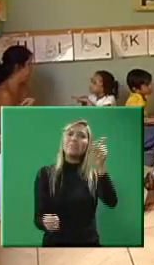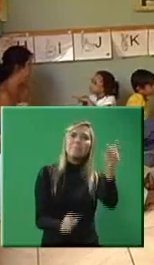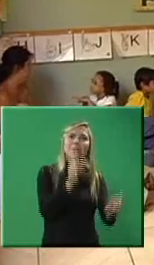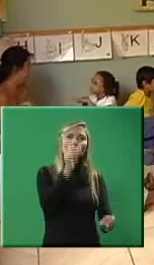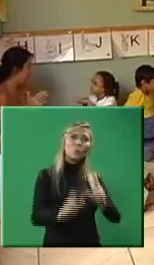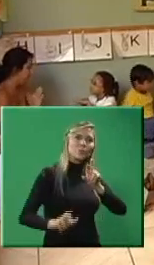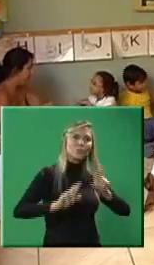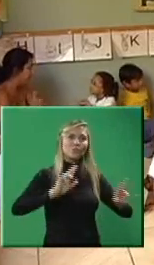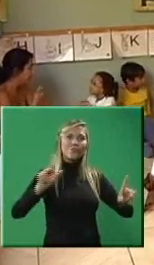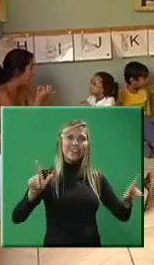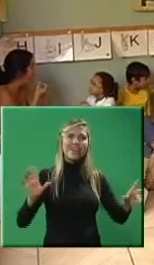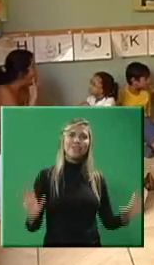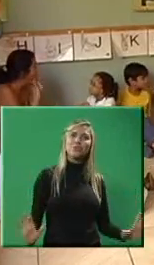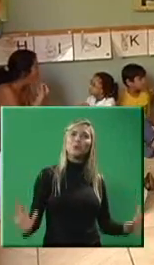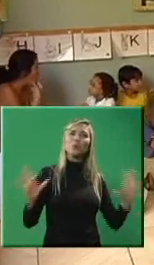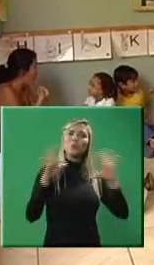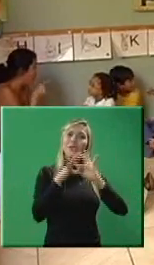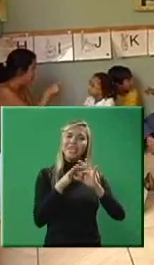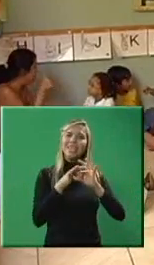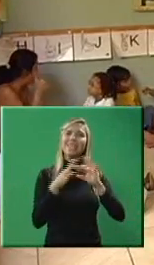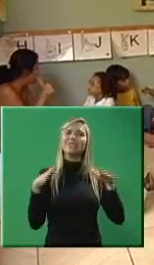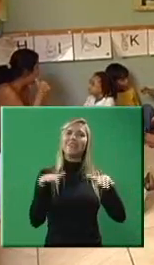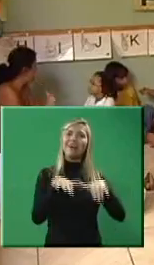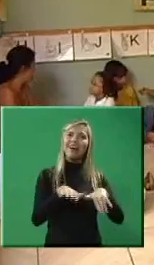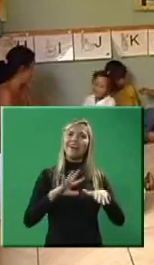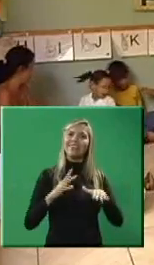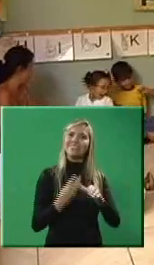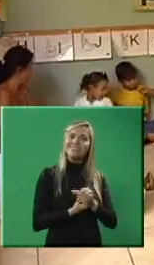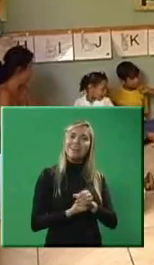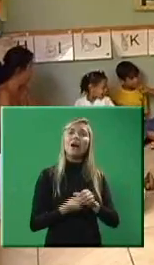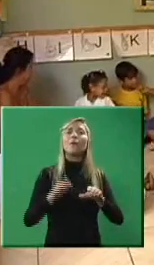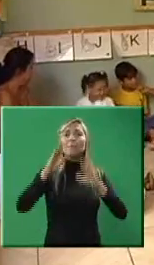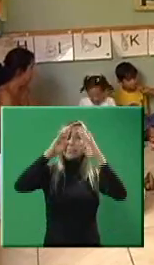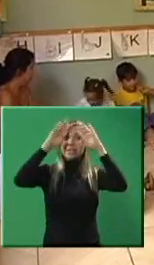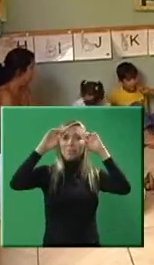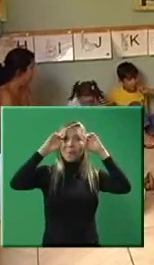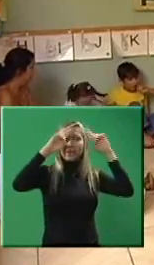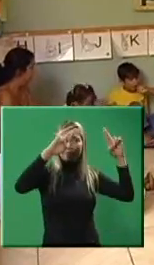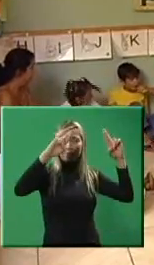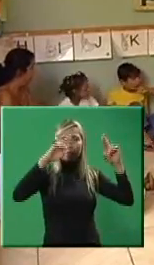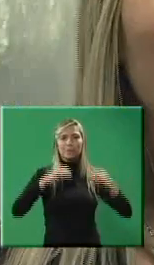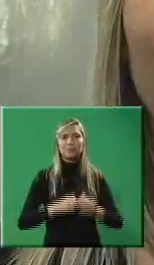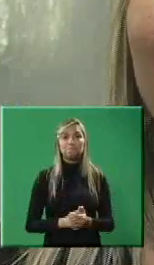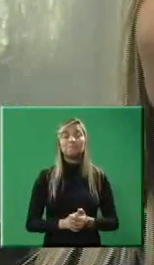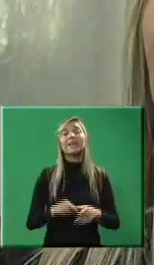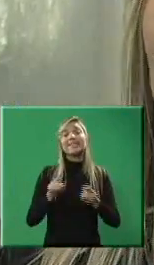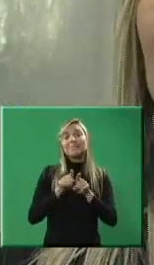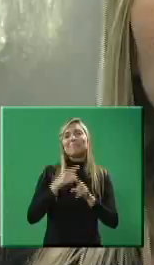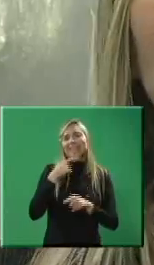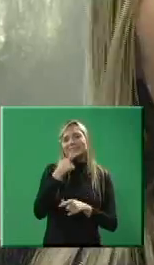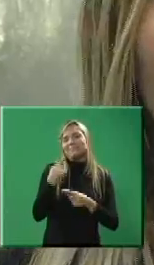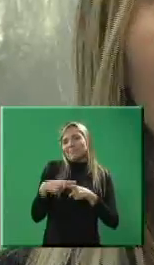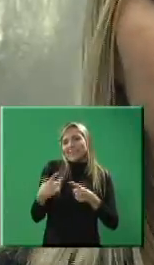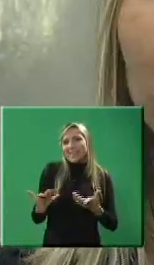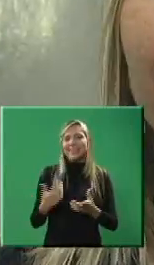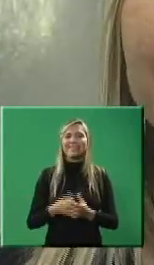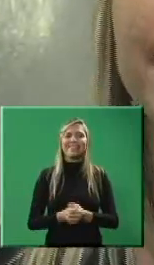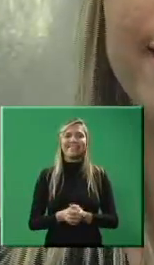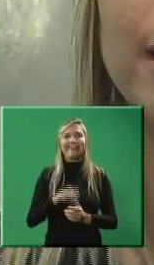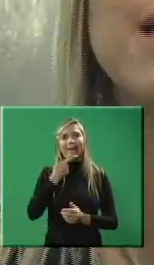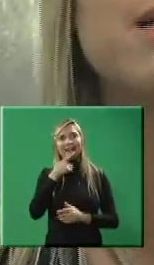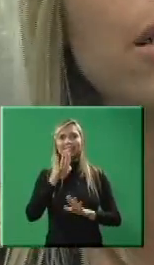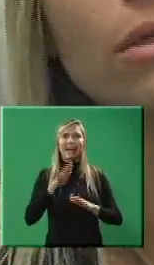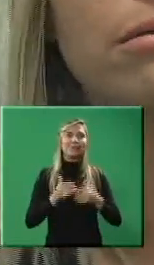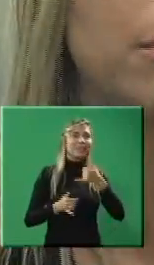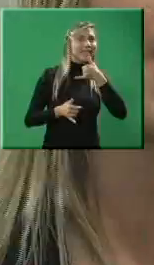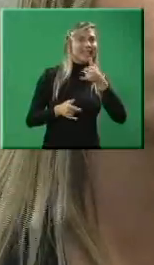seus diferentes, né, de forma apropriada e principalmente respeitosa. E em cinema é muito engraçado, porque